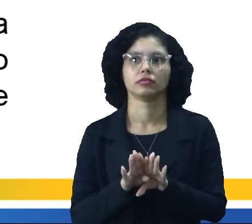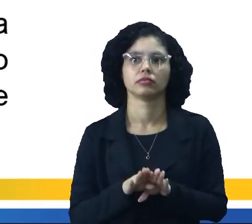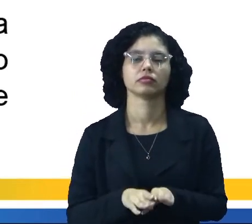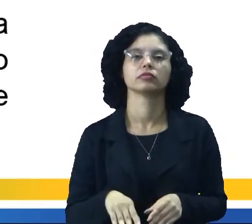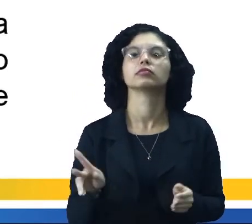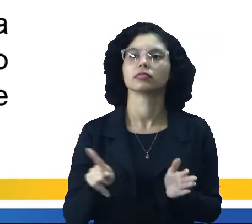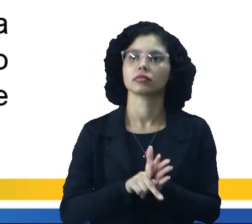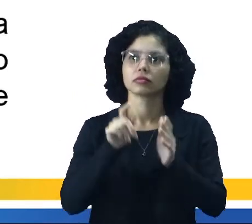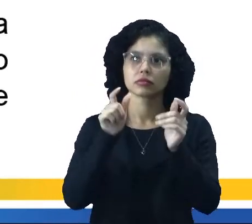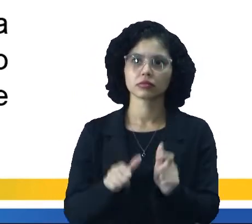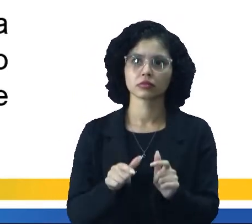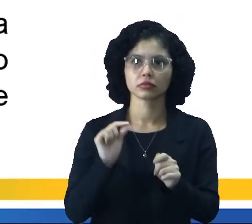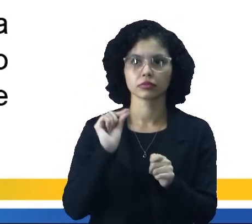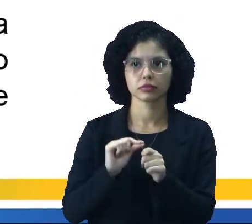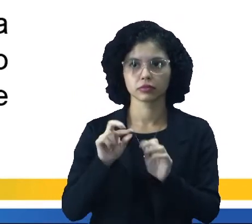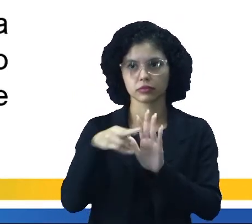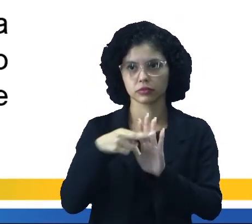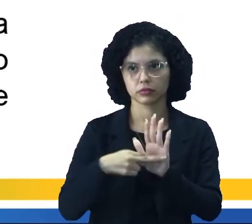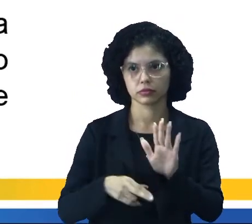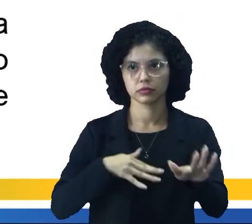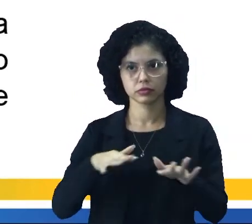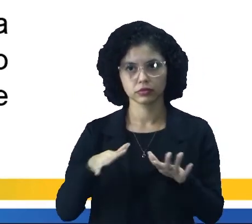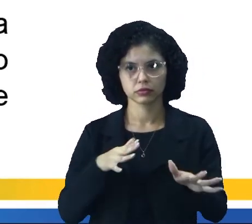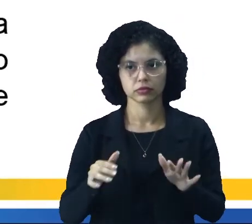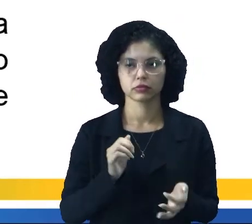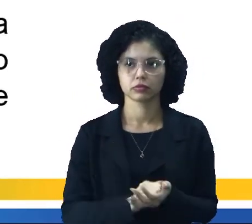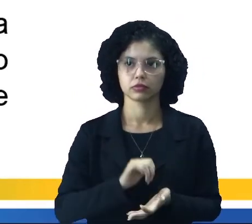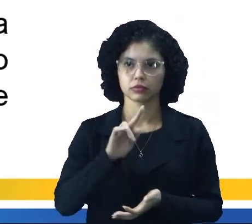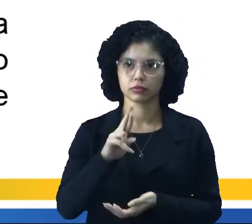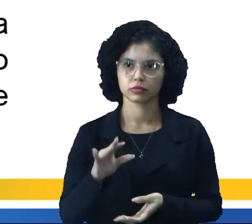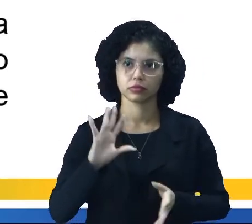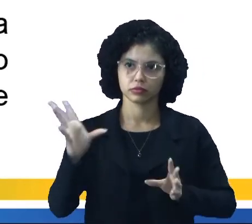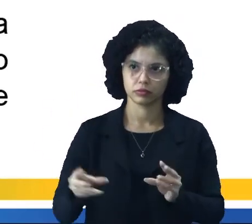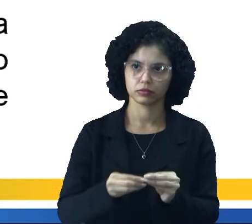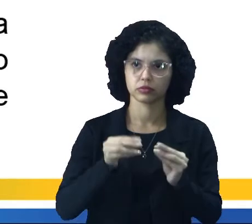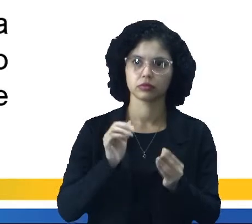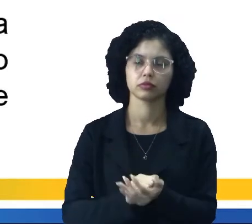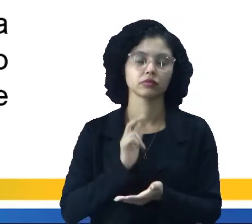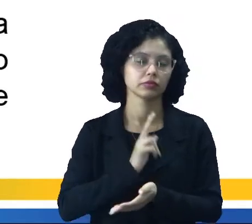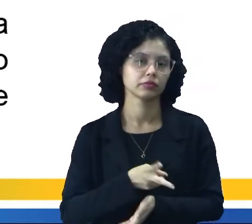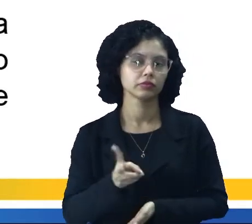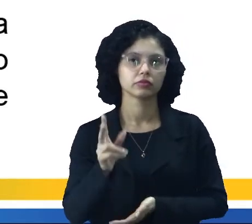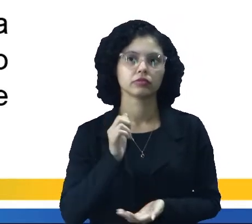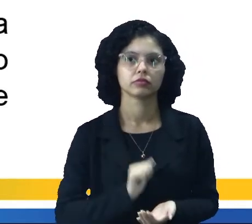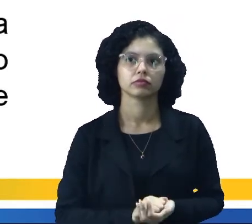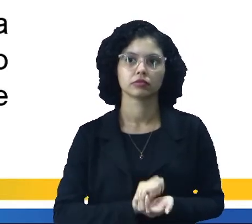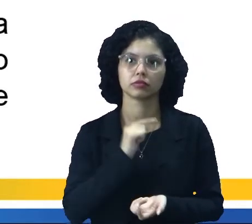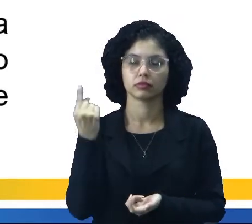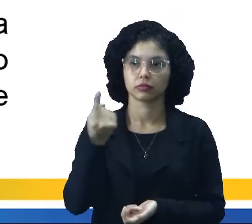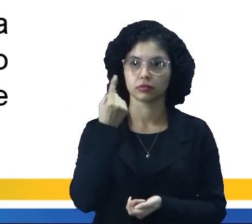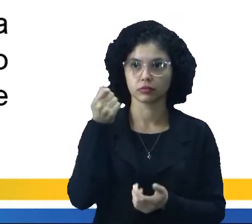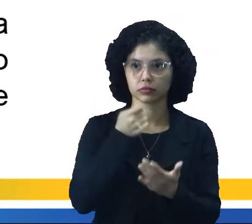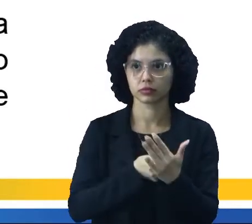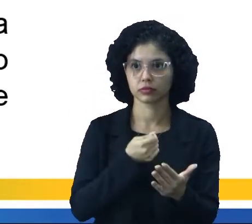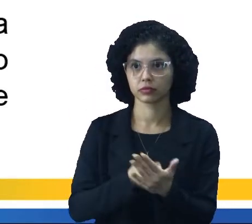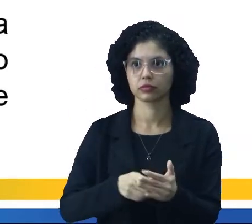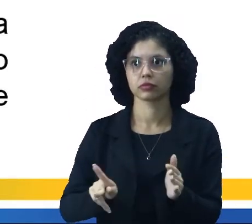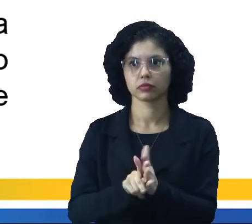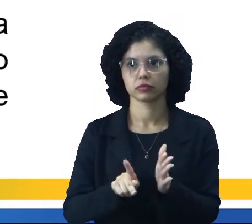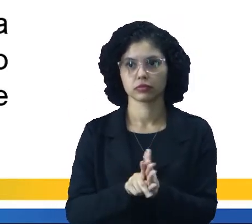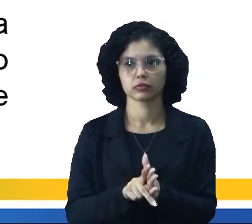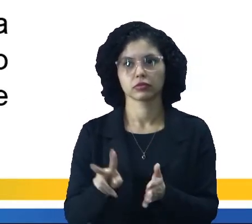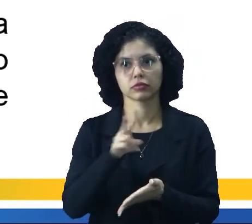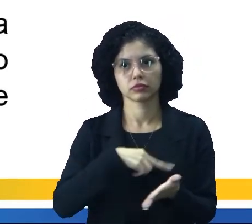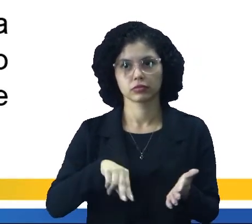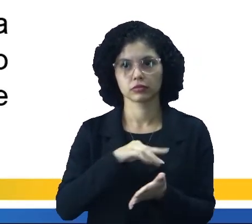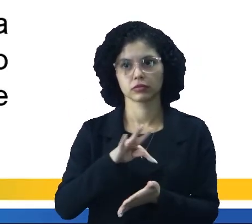é uma modalidade onde se executam padrões de movimentos aeróbicos complexos de forma continuada e com alta intensidade